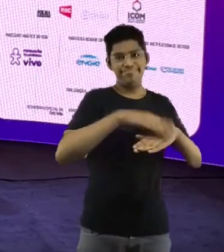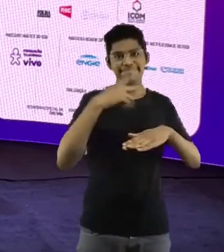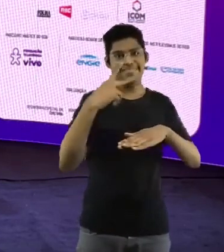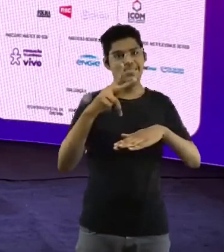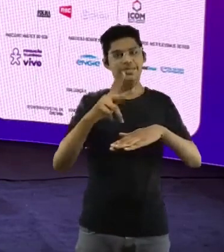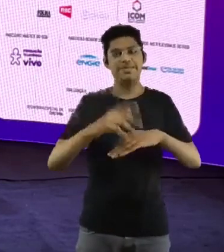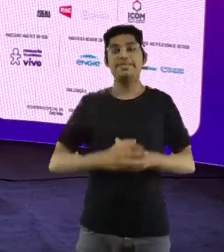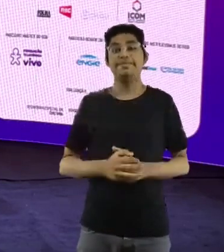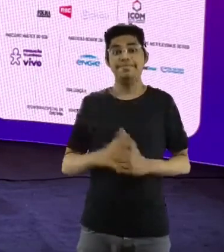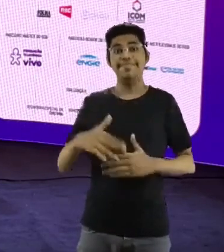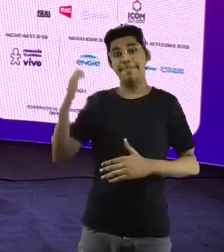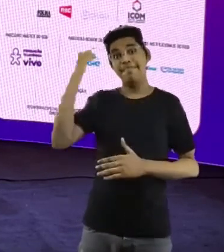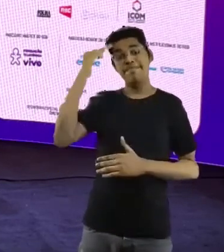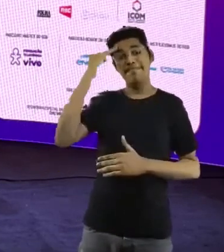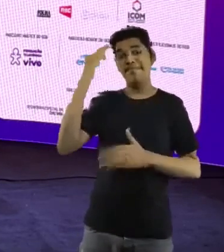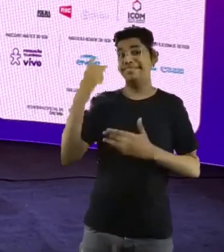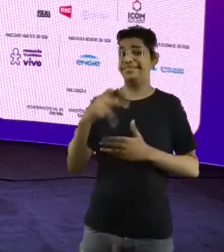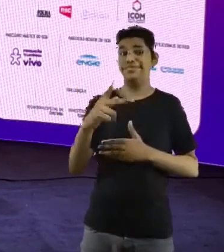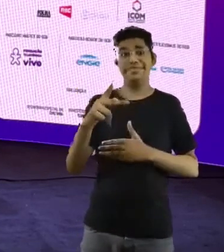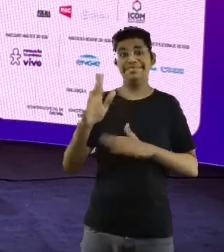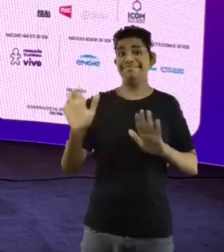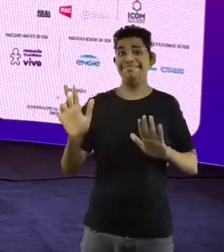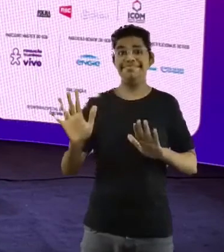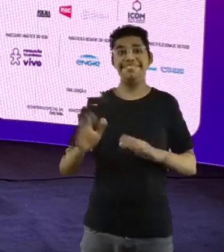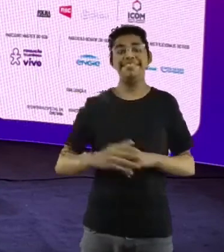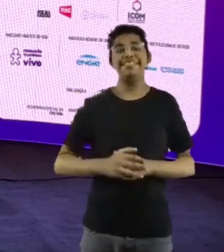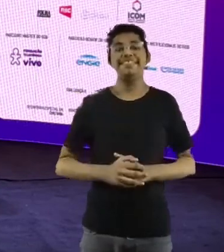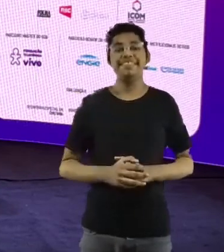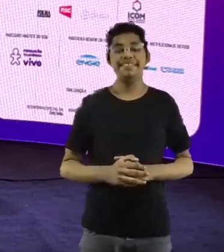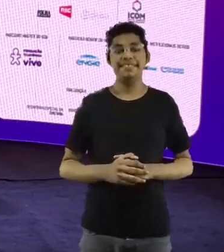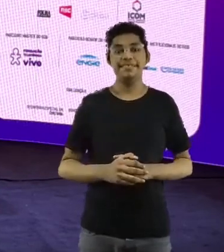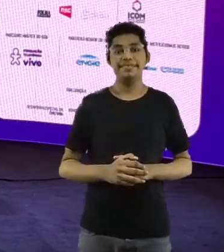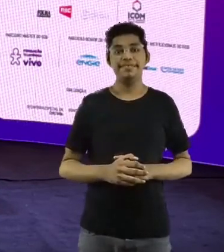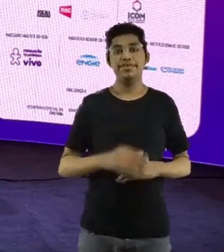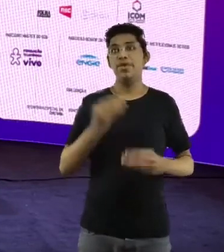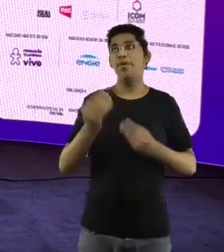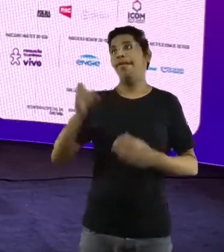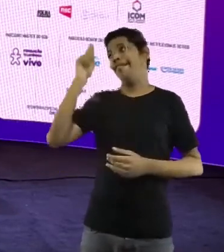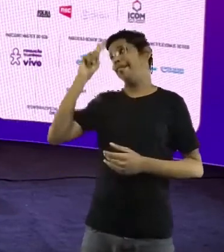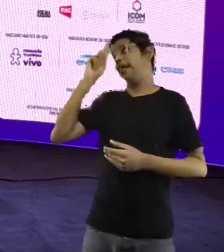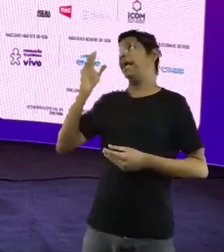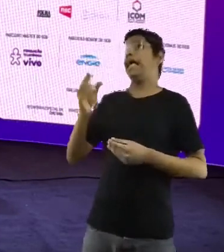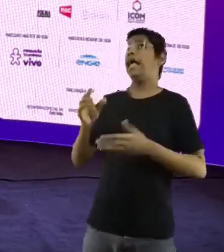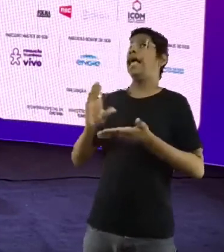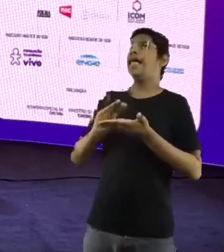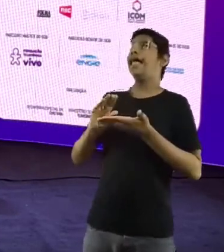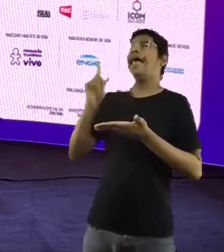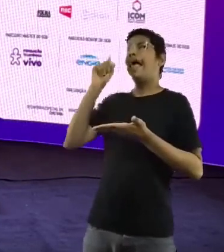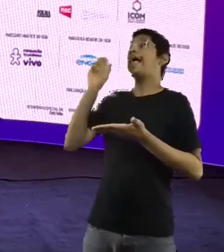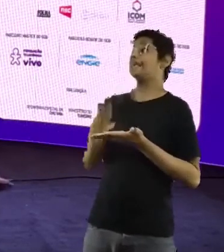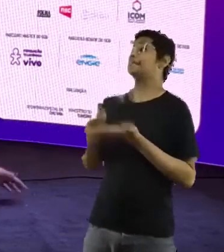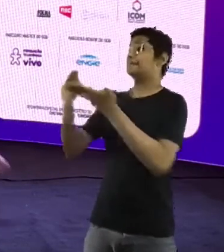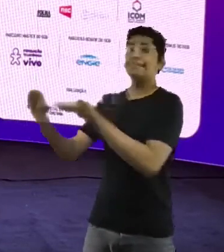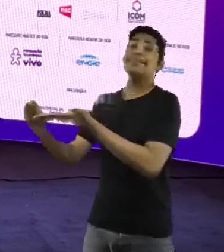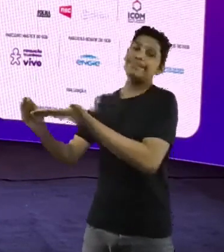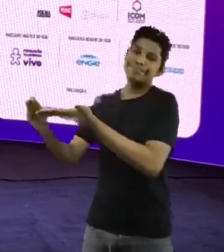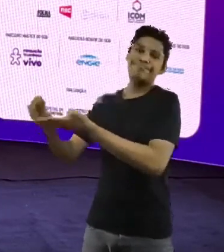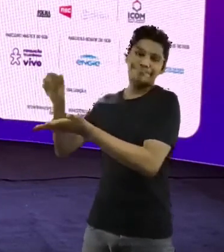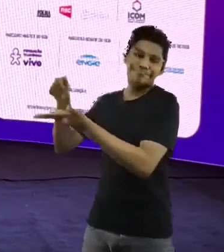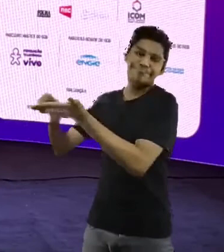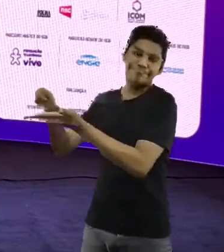memória, certo? Então, necessariamente, você vai lembrar de todos os lugares onde você deixou dados. Então, para ser mais honesto aqui na minha